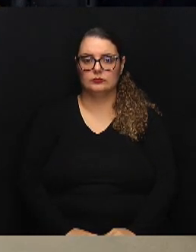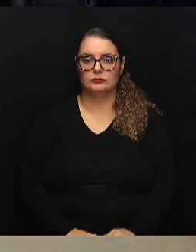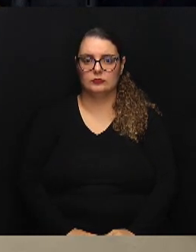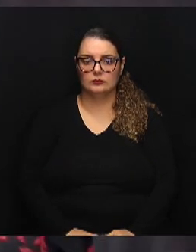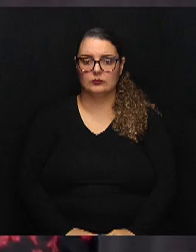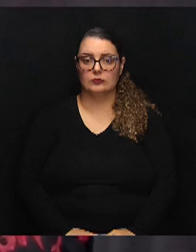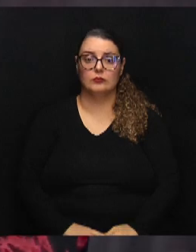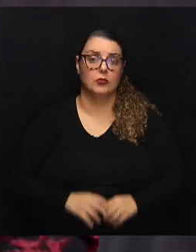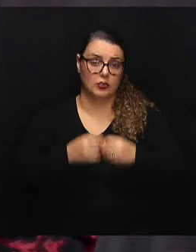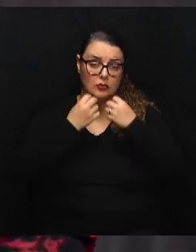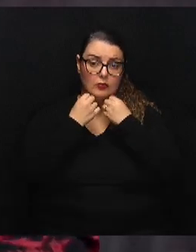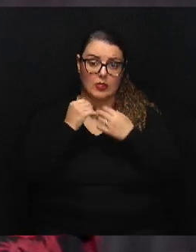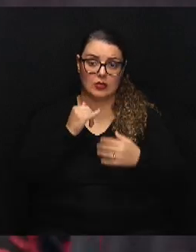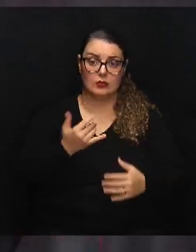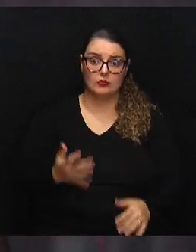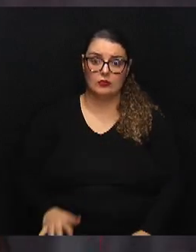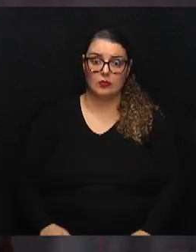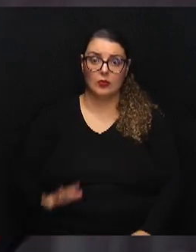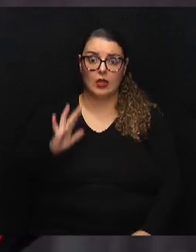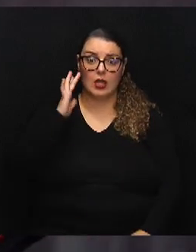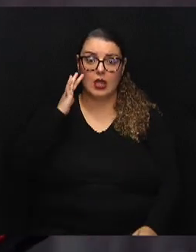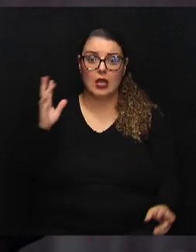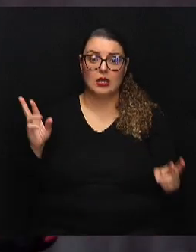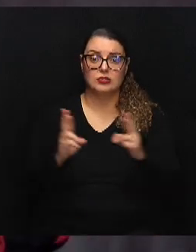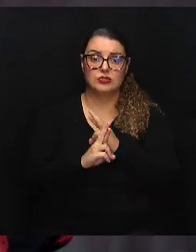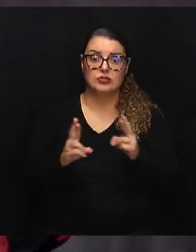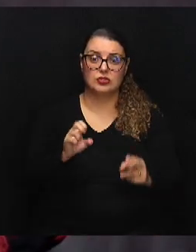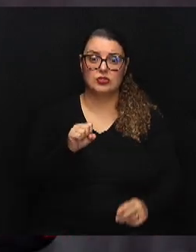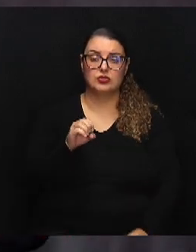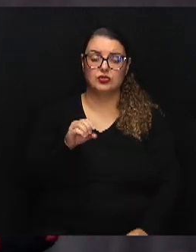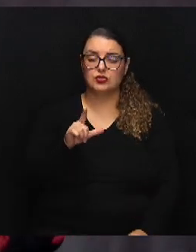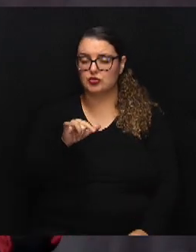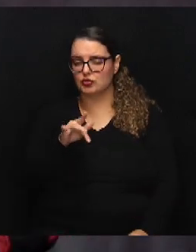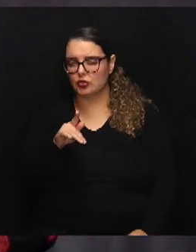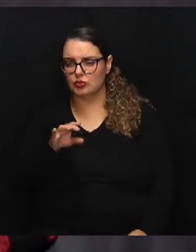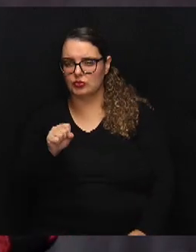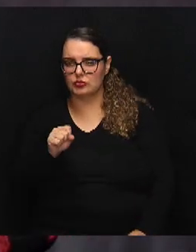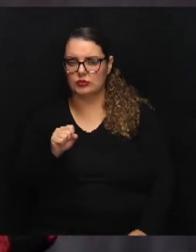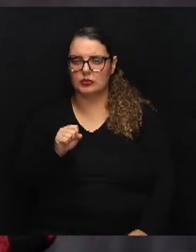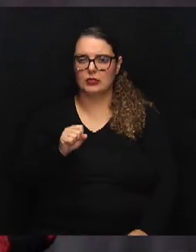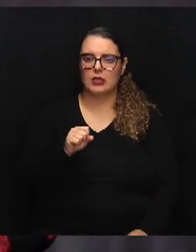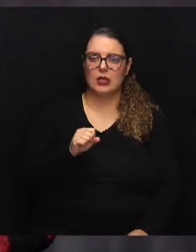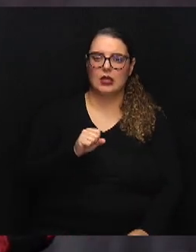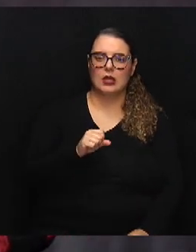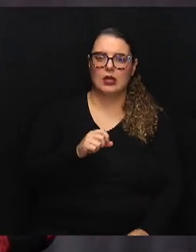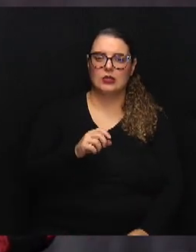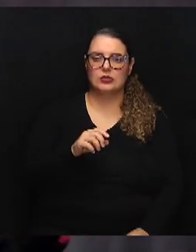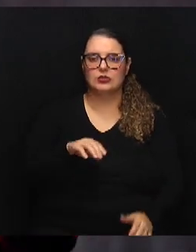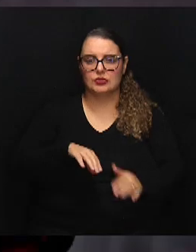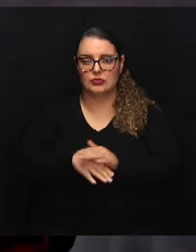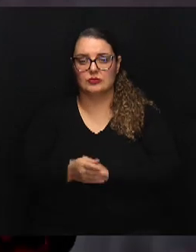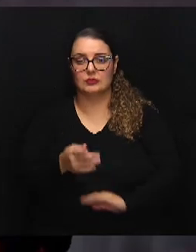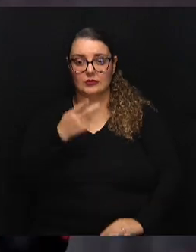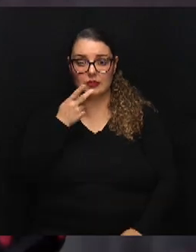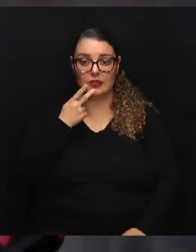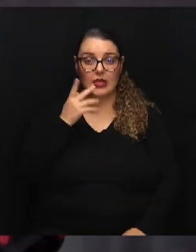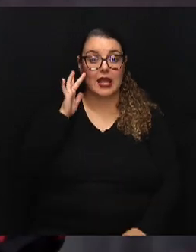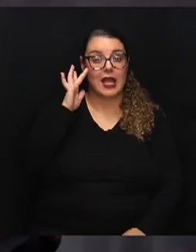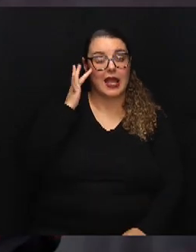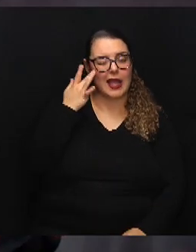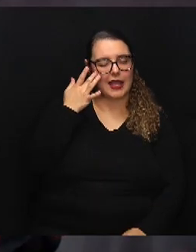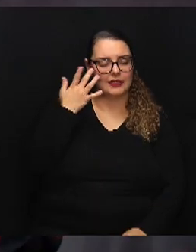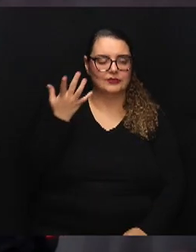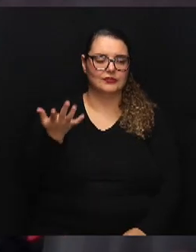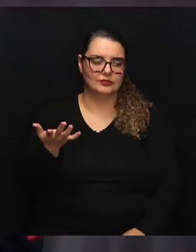colocação. Acho que relacionamentos sólidos, né? A gente costuma falar muito acho que, né? Mas enfim, vou tentar corrigir um pouco